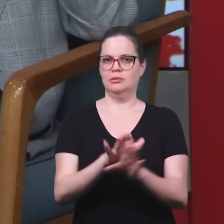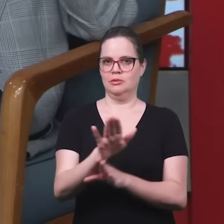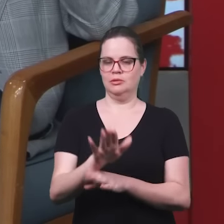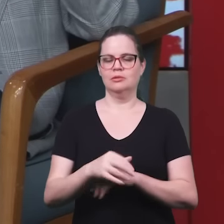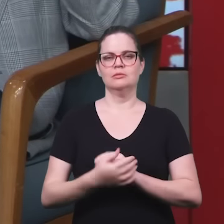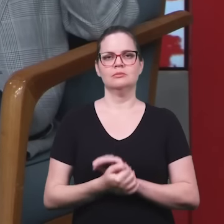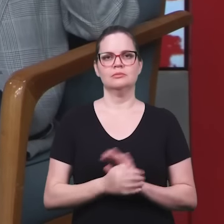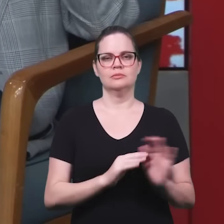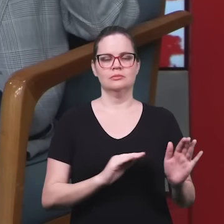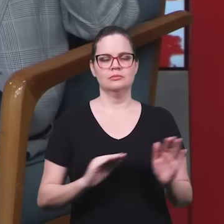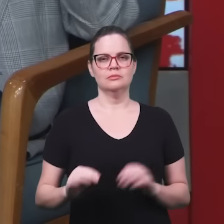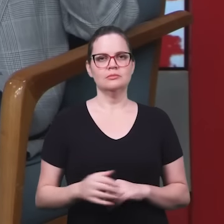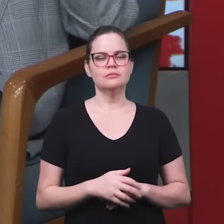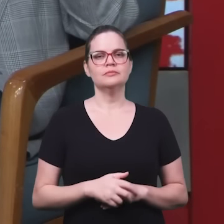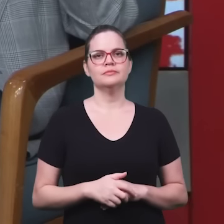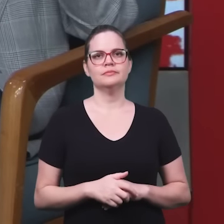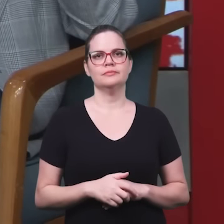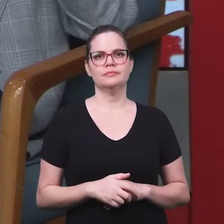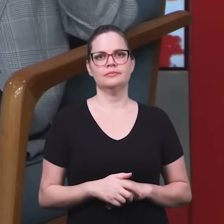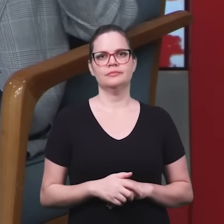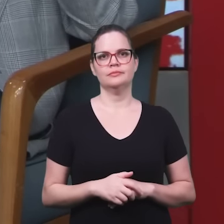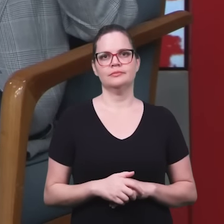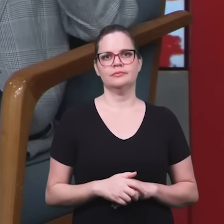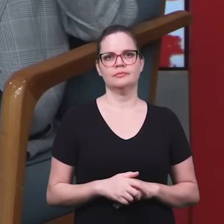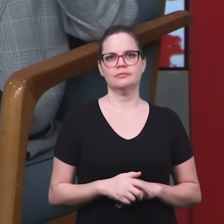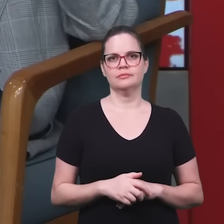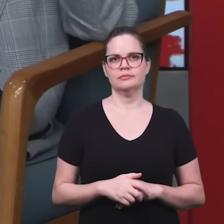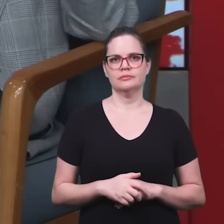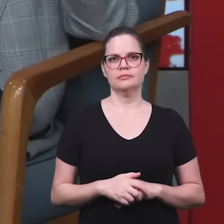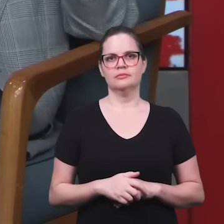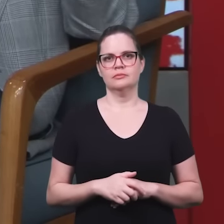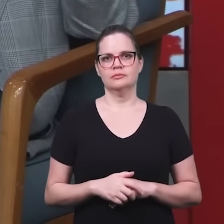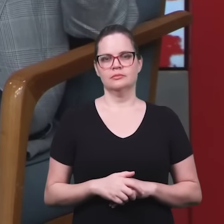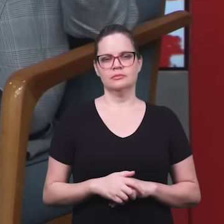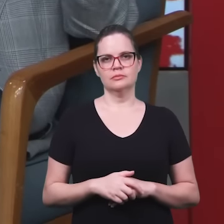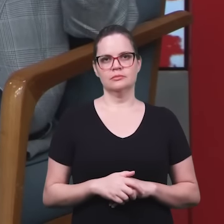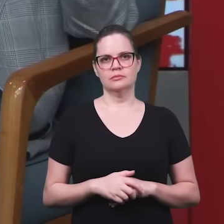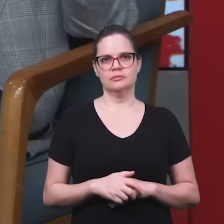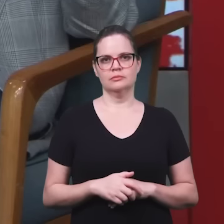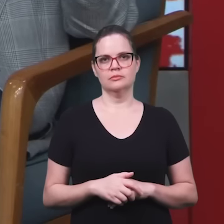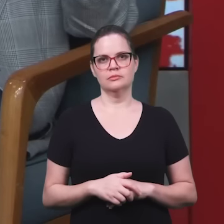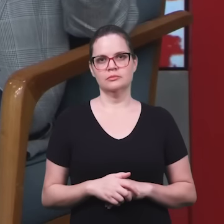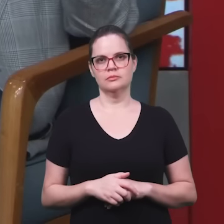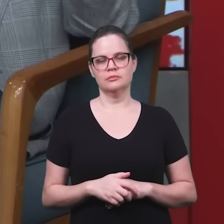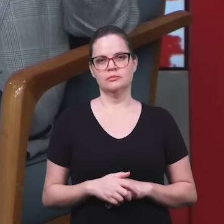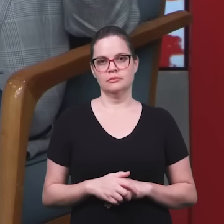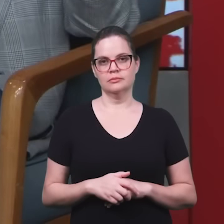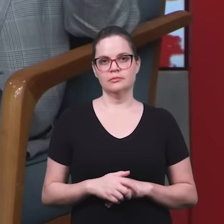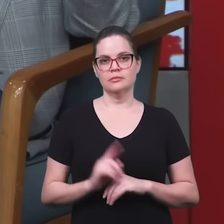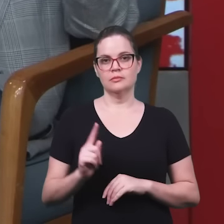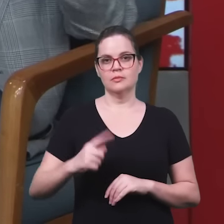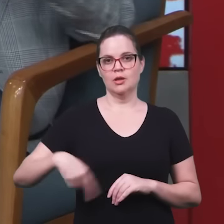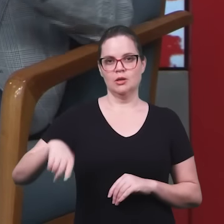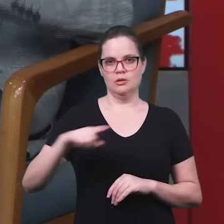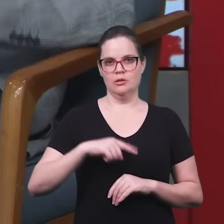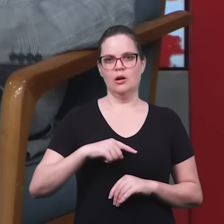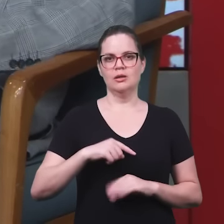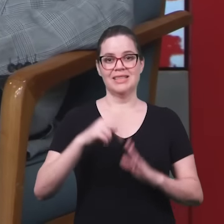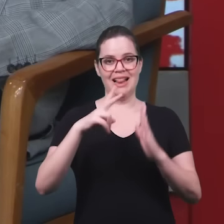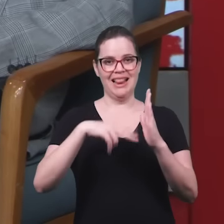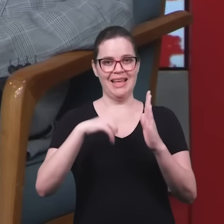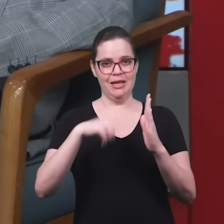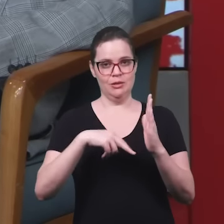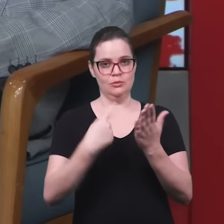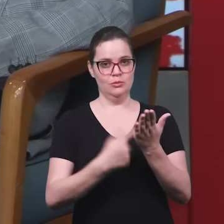Nós falamos na oportunidade, e você vai discorrer na carta de